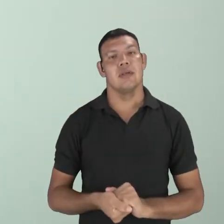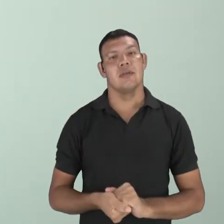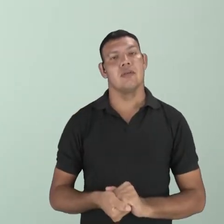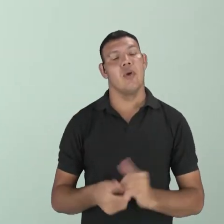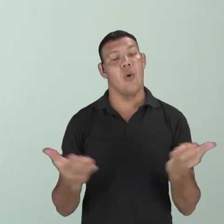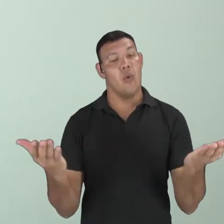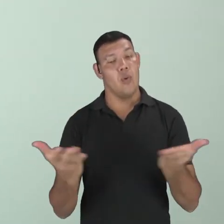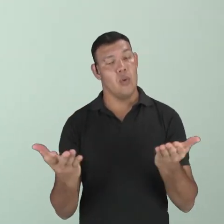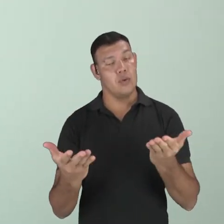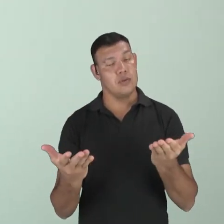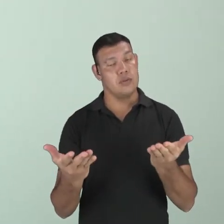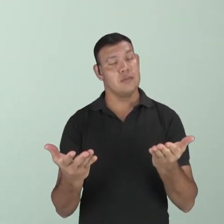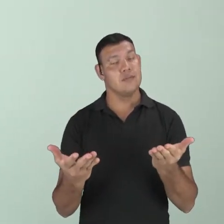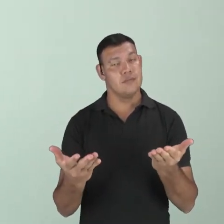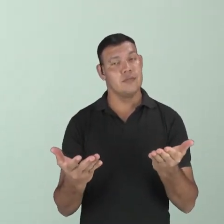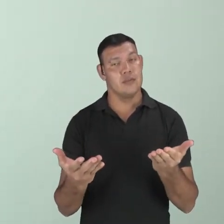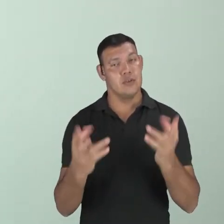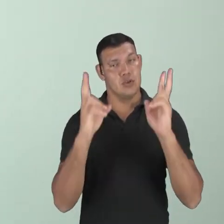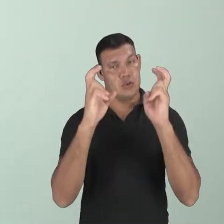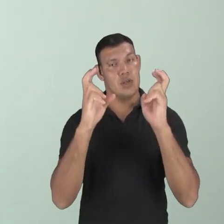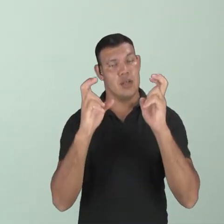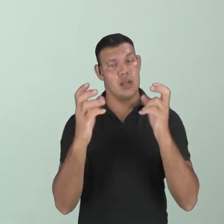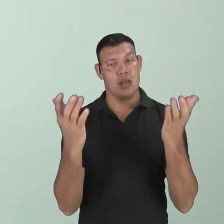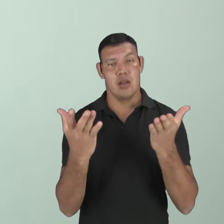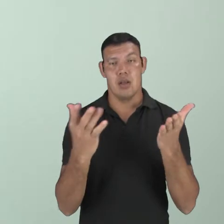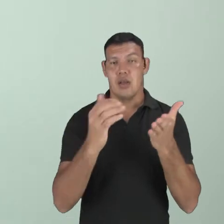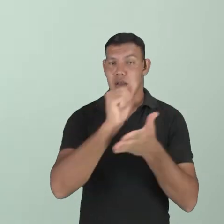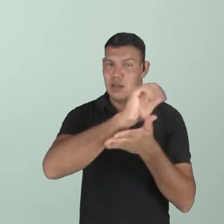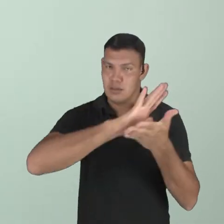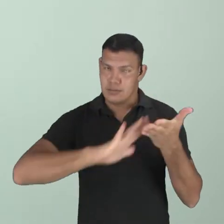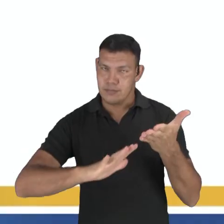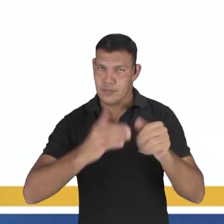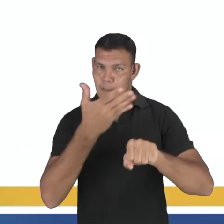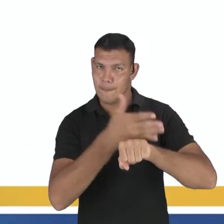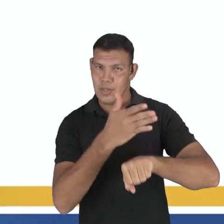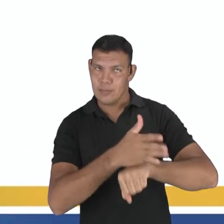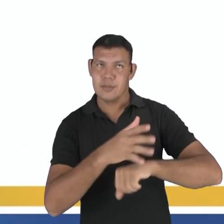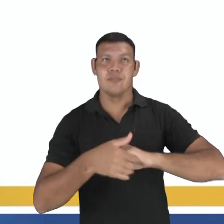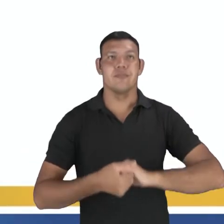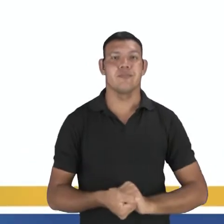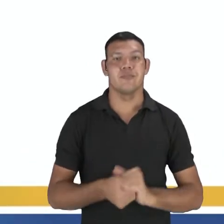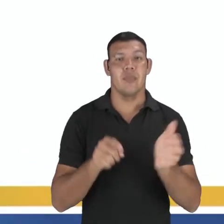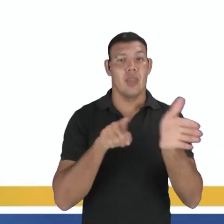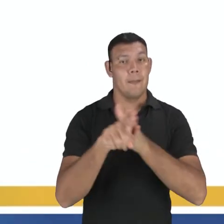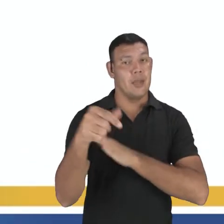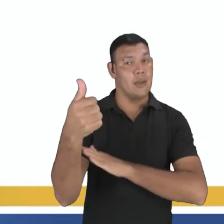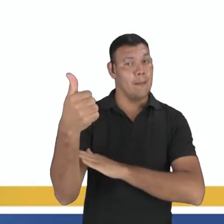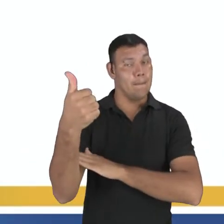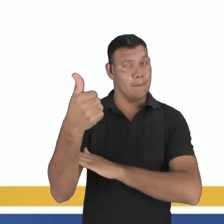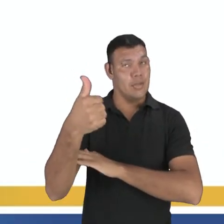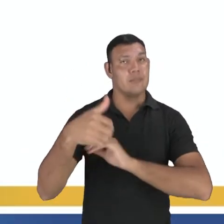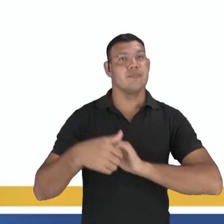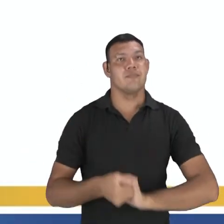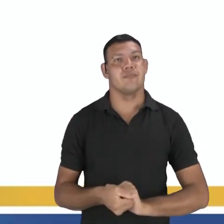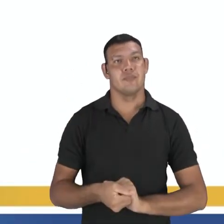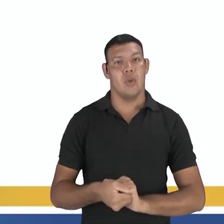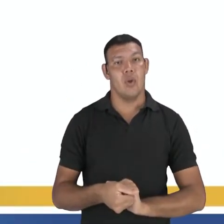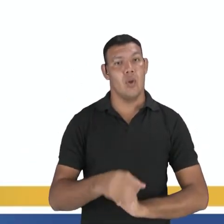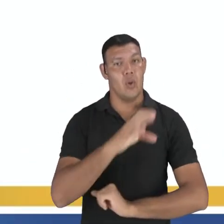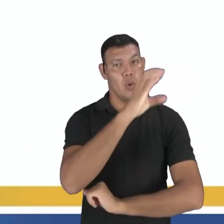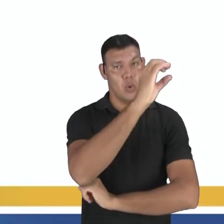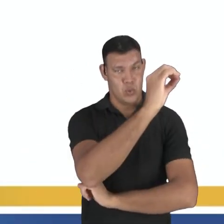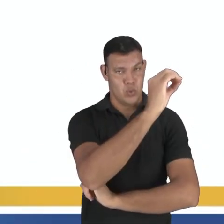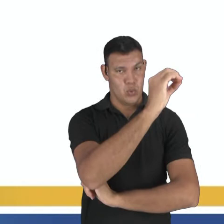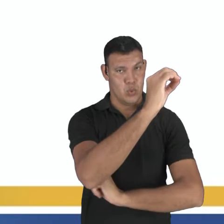nós estudamos hoje, vamos para o nosso exercitando. Primeira questão. E aí